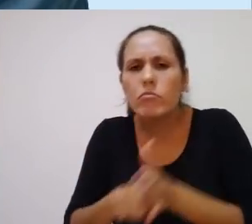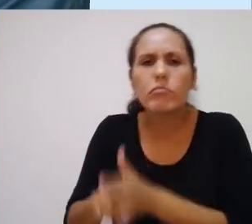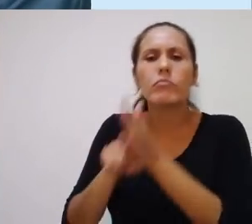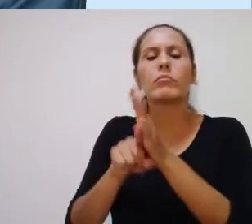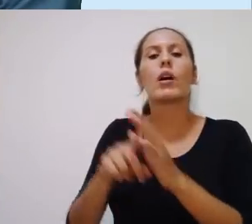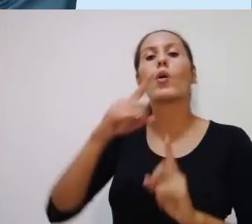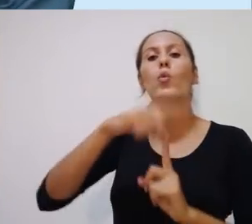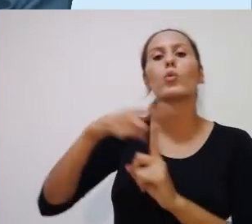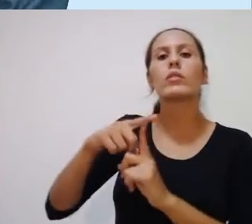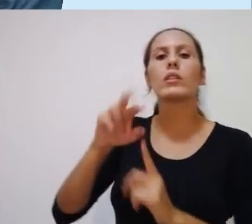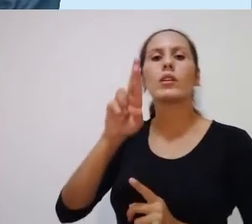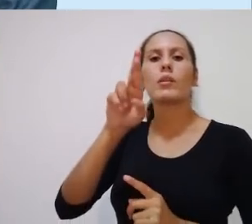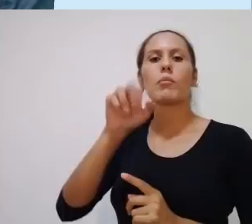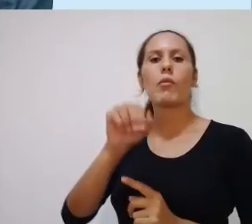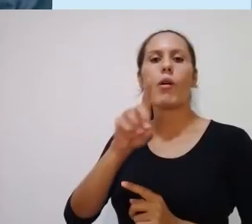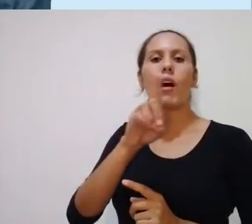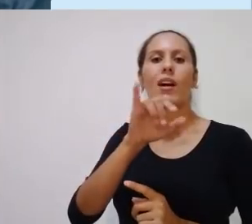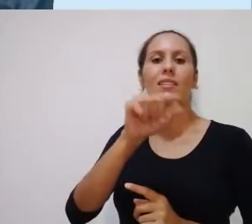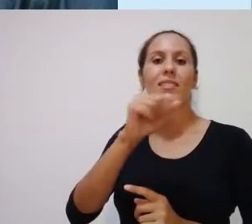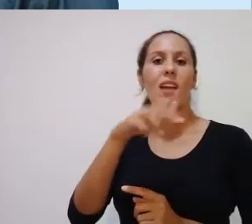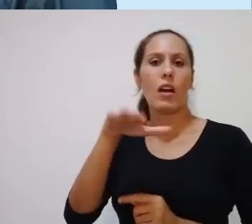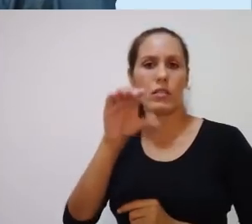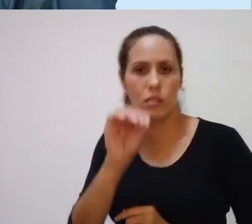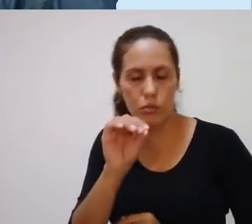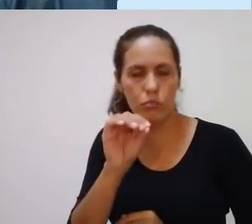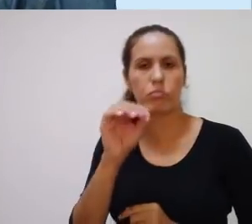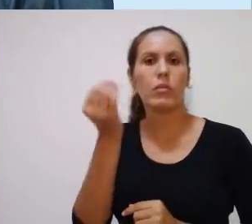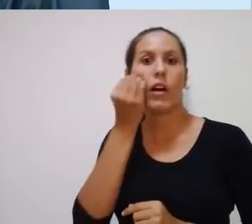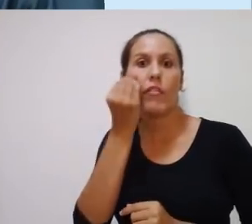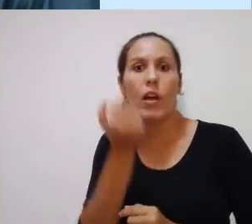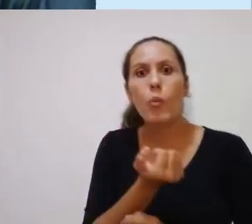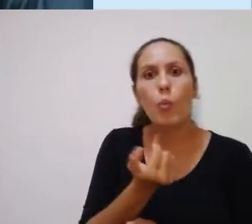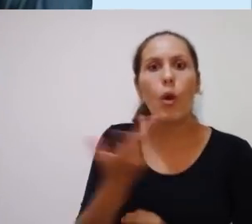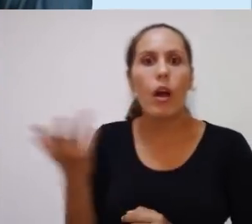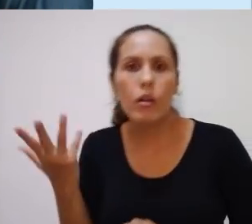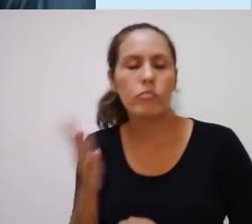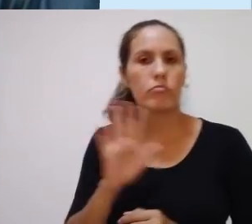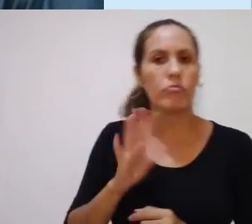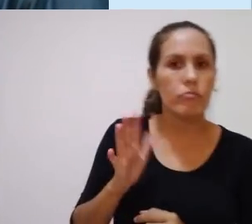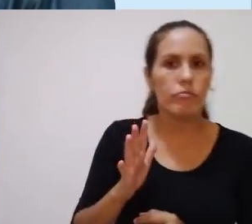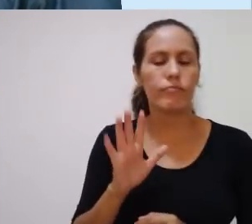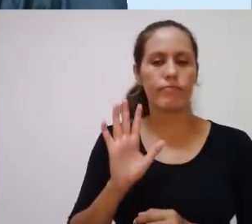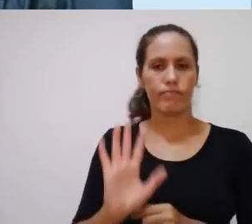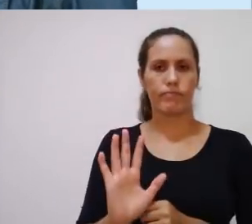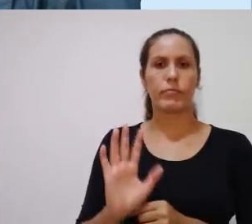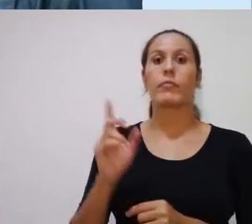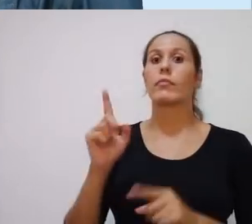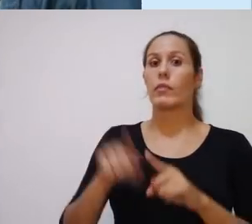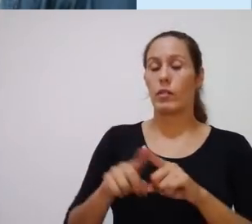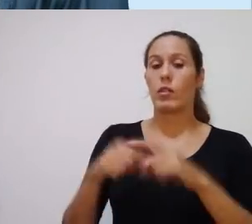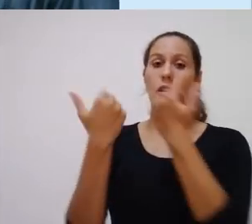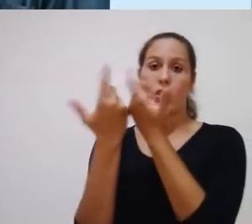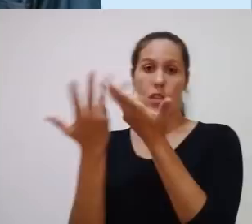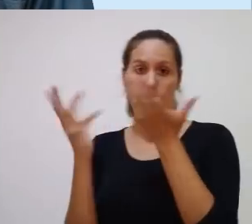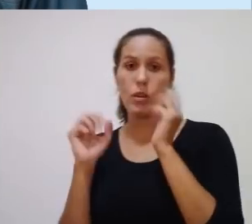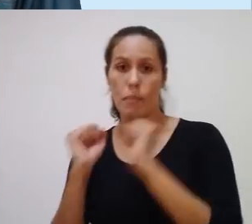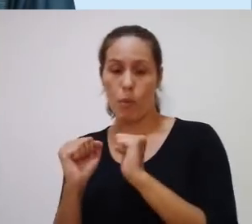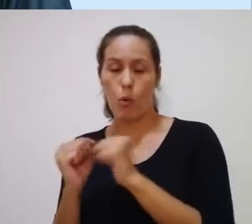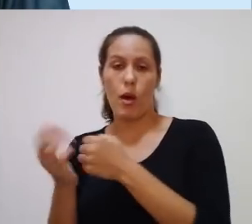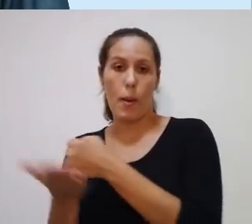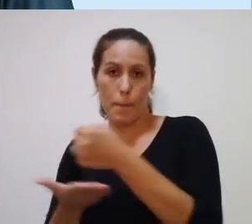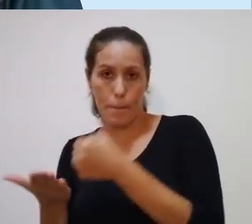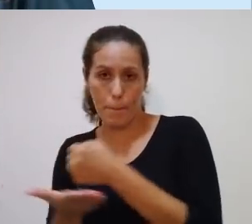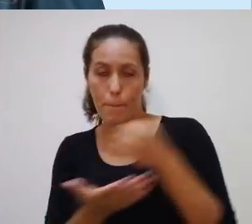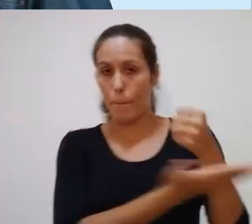momento. Então isso é uma análise quantitativa. Então, quanto à natureza, a gente viu que a pesquisa pode ser básica ou